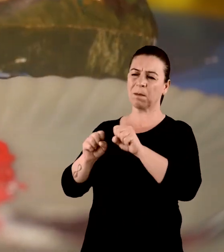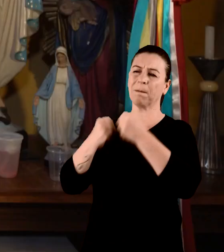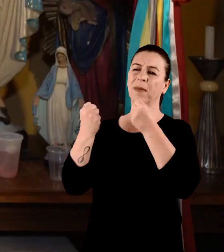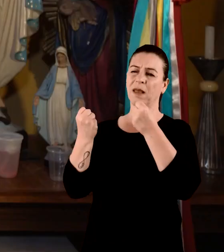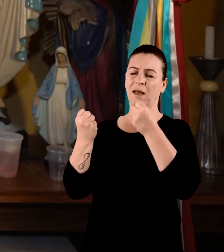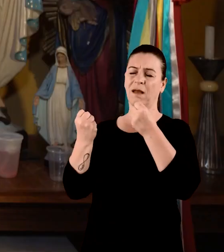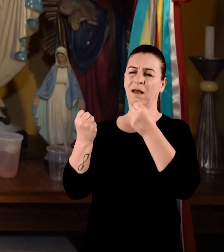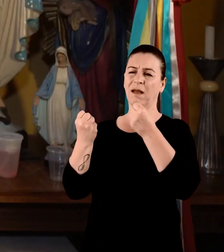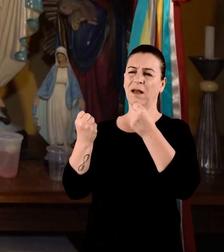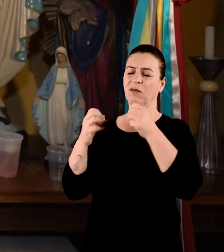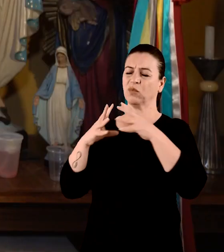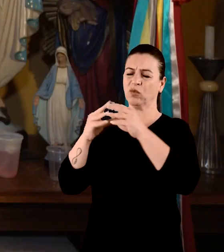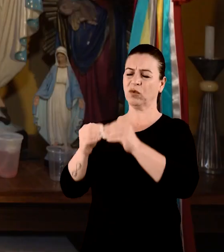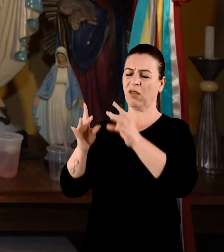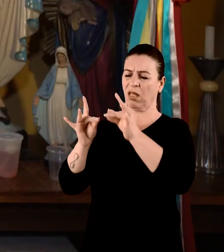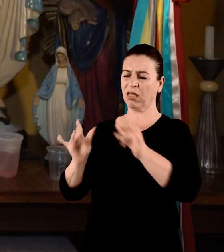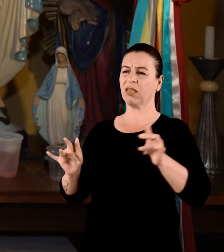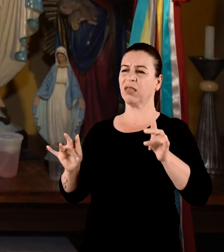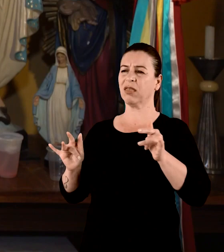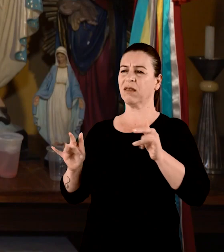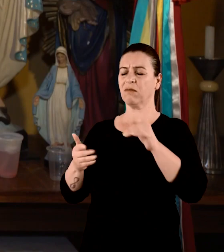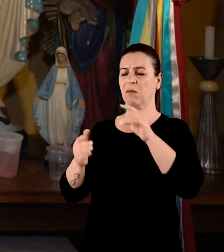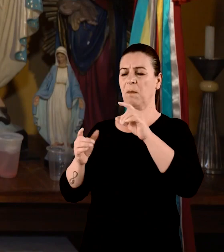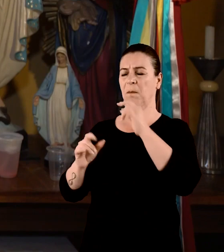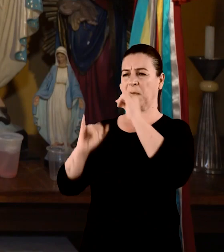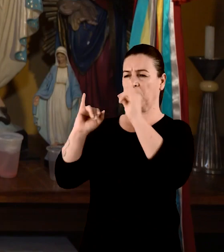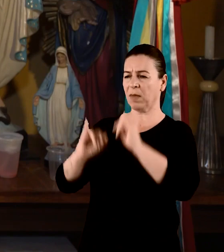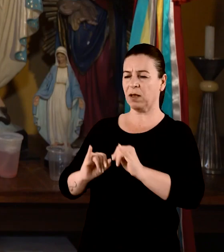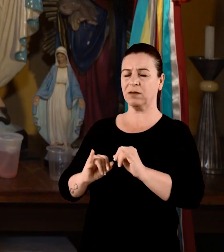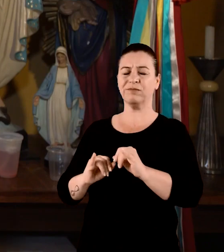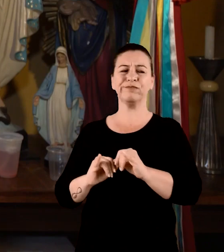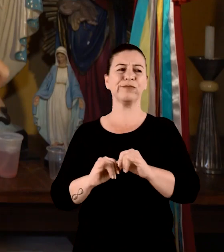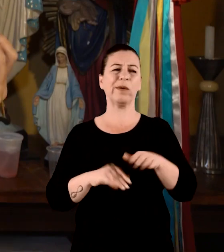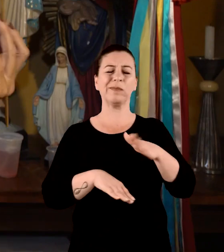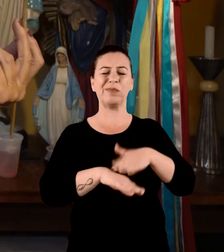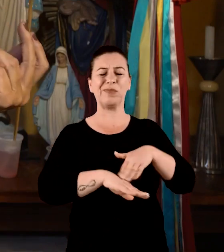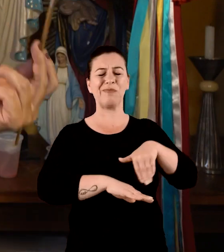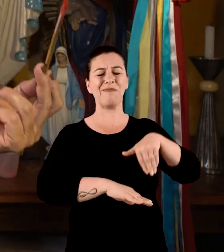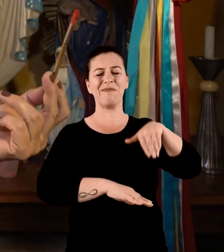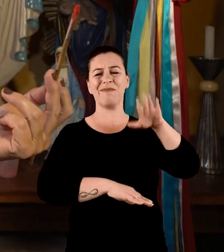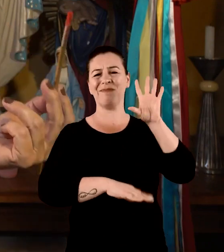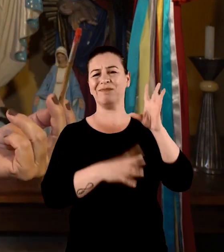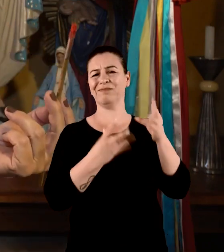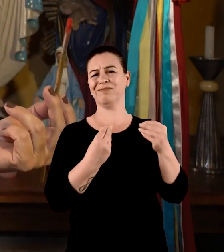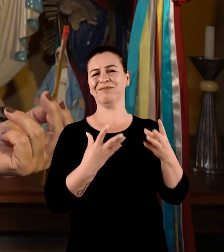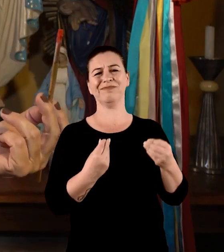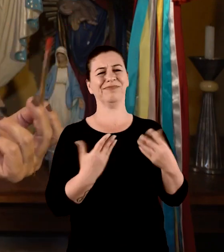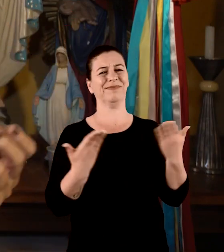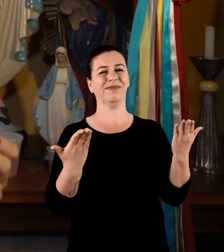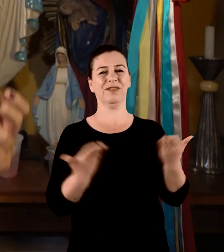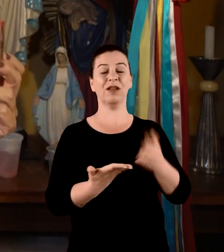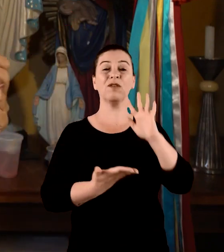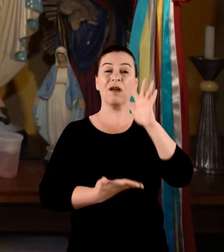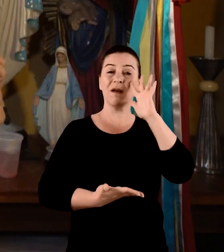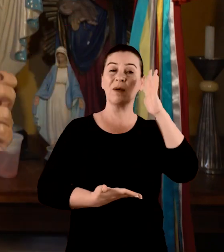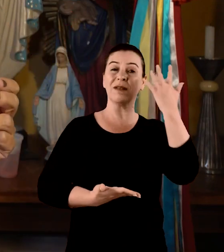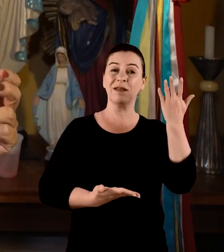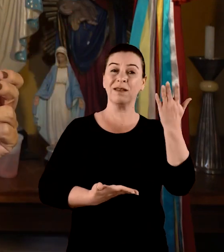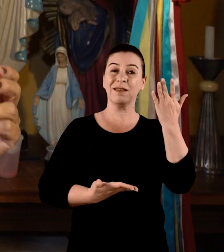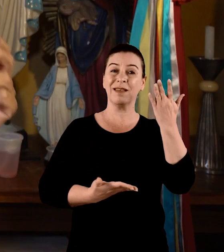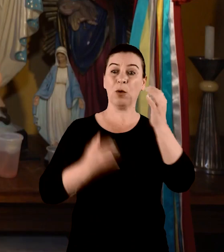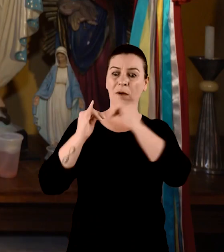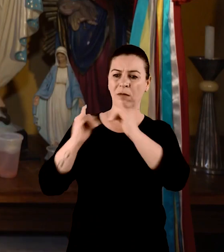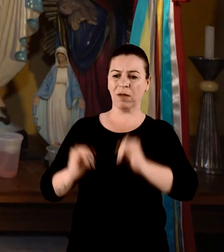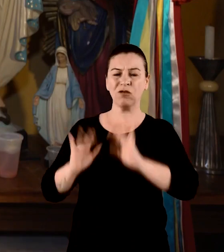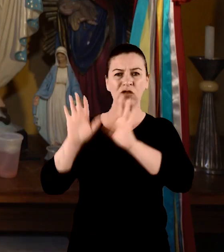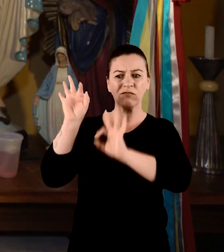Acontece de repente quebrar de vez uma peça e Muito mais do que você imagina. Já